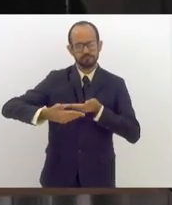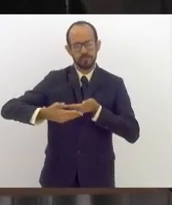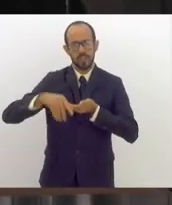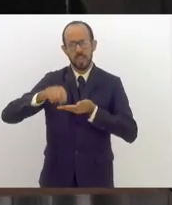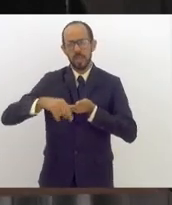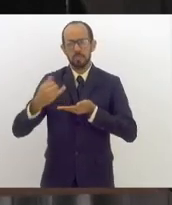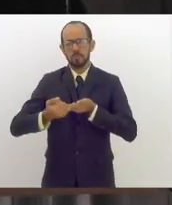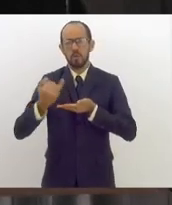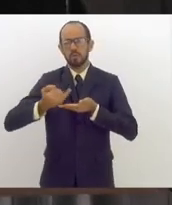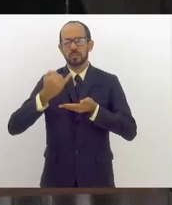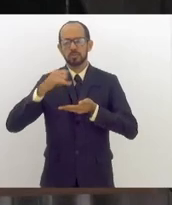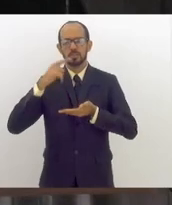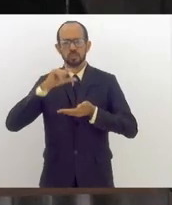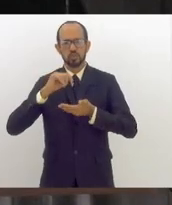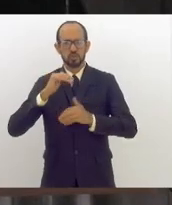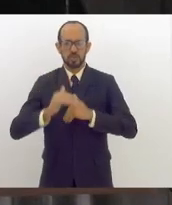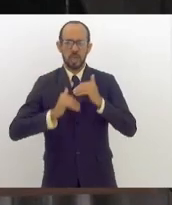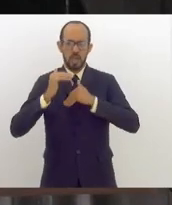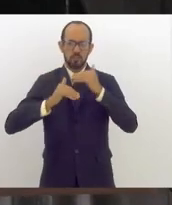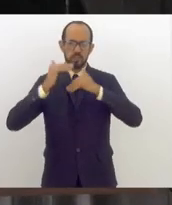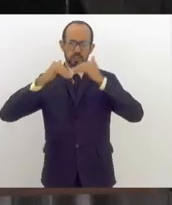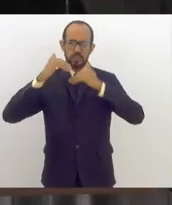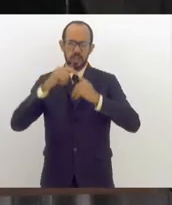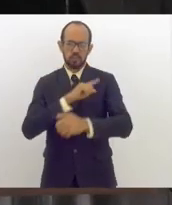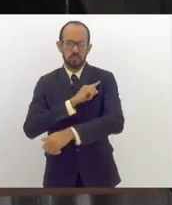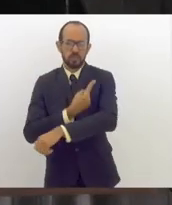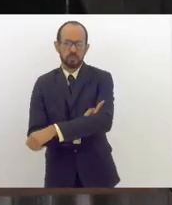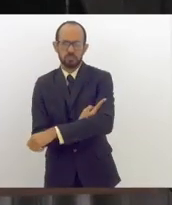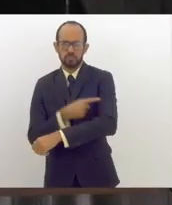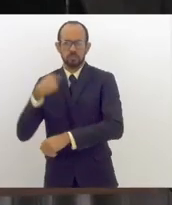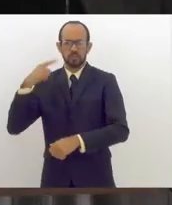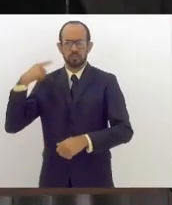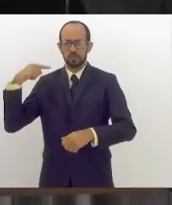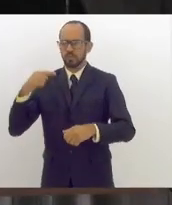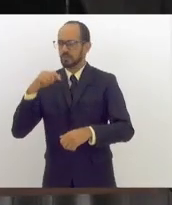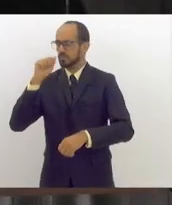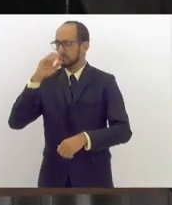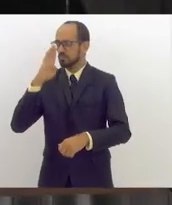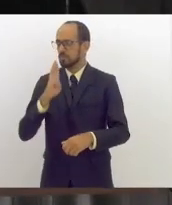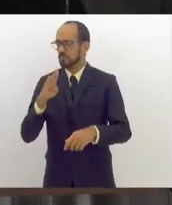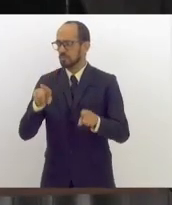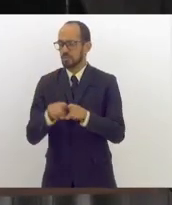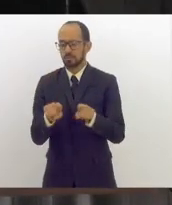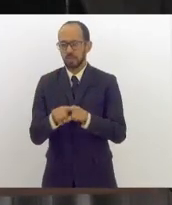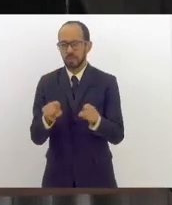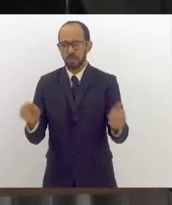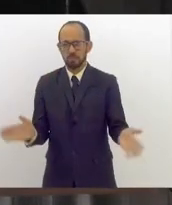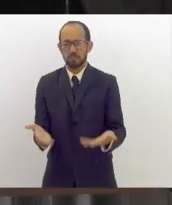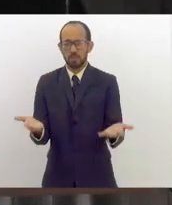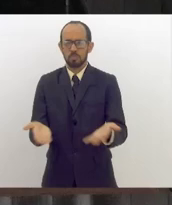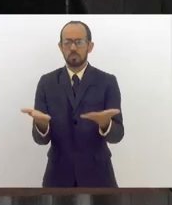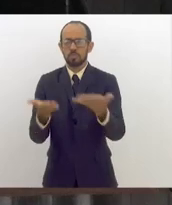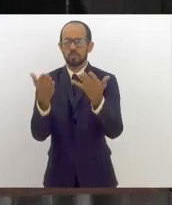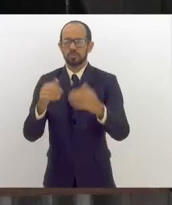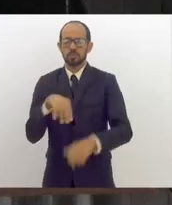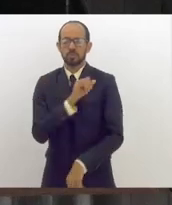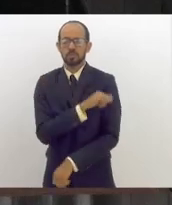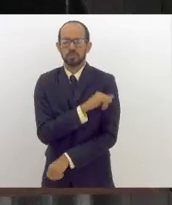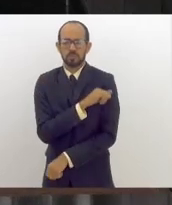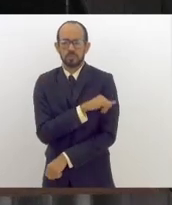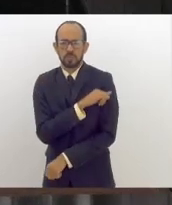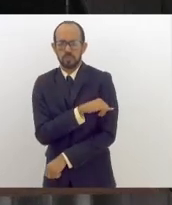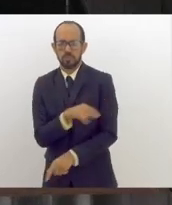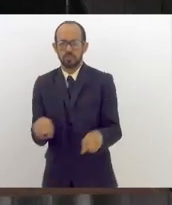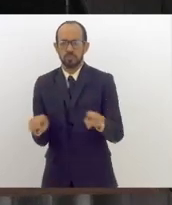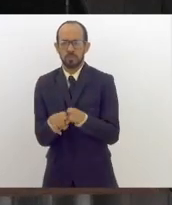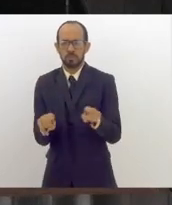essencial para que possamos avançar cada vez mais no fortalecimento da advocacia brasileira e na promoção da Cidadania do Rio de Janeiro é